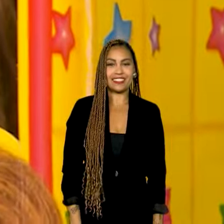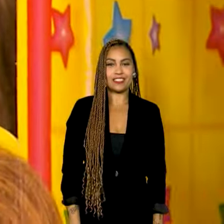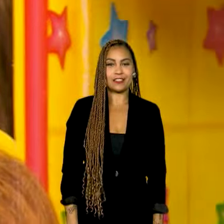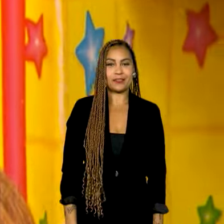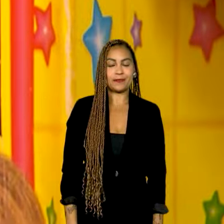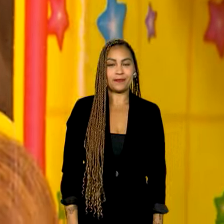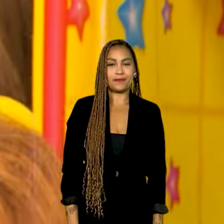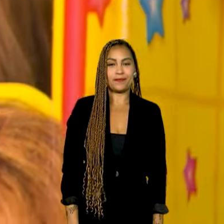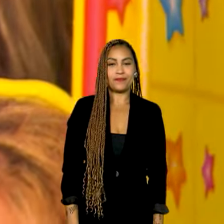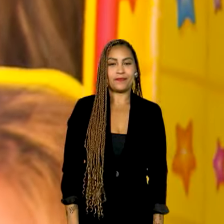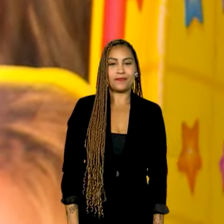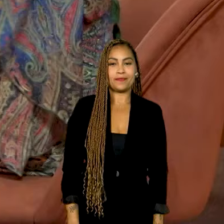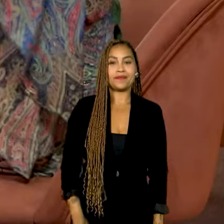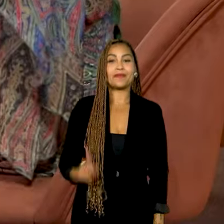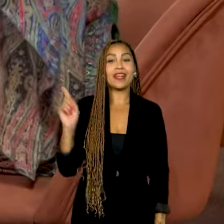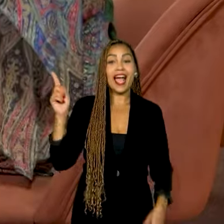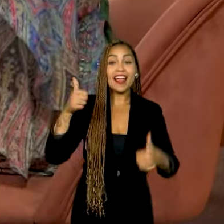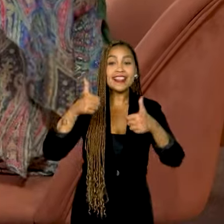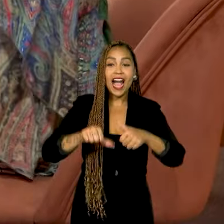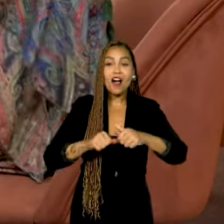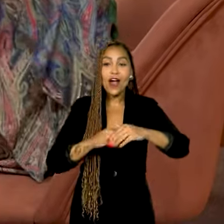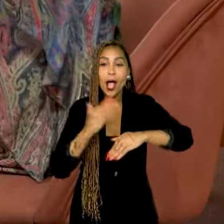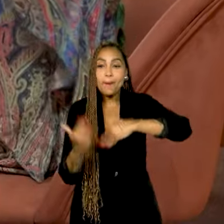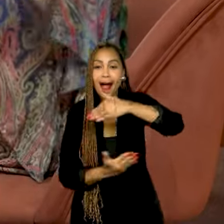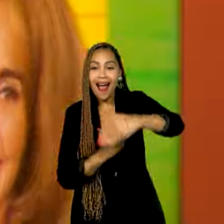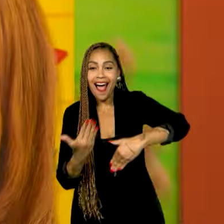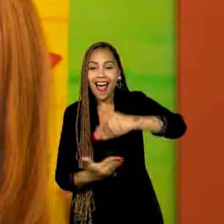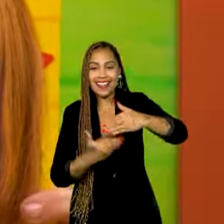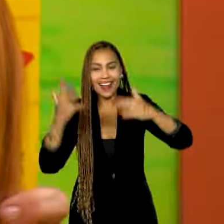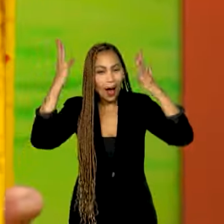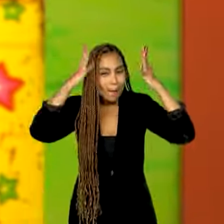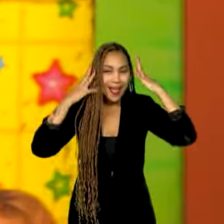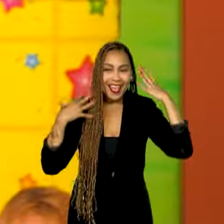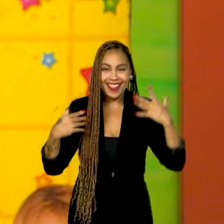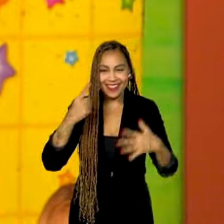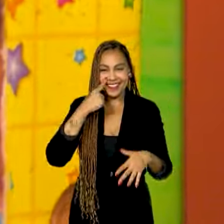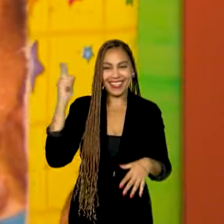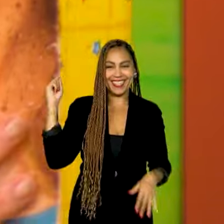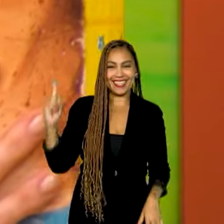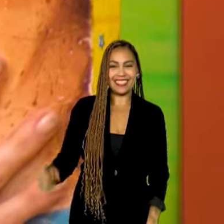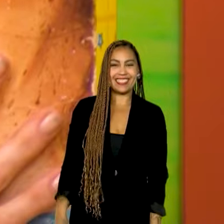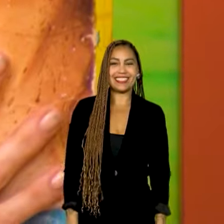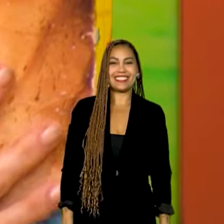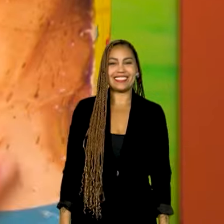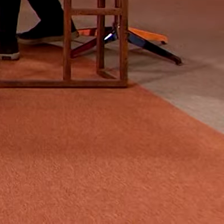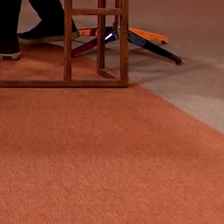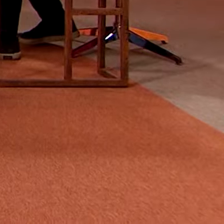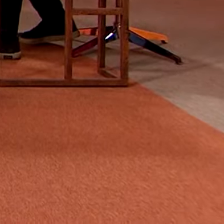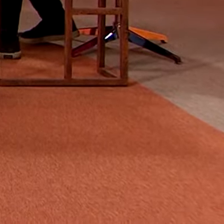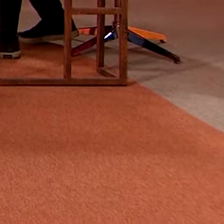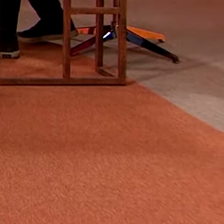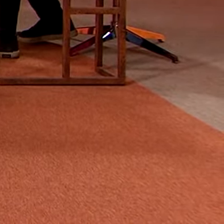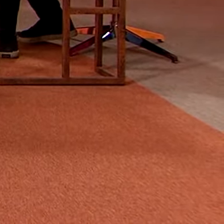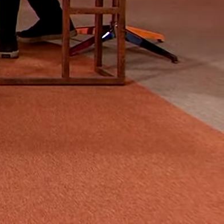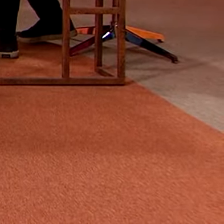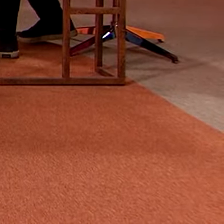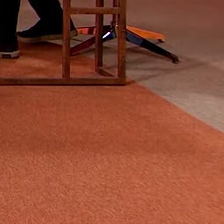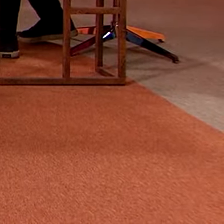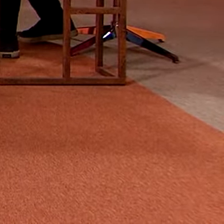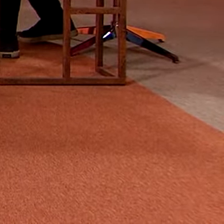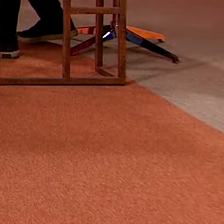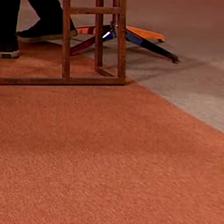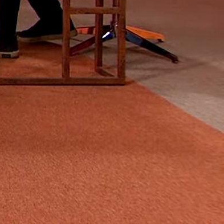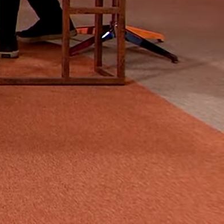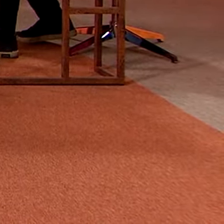coisa, porque ela tava embalada. Ai, Flavia, que né? Maravilha, ó, tá gente. Na ai, caixa, é